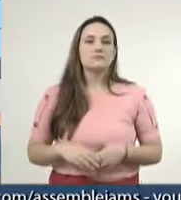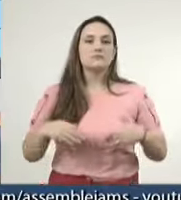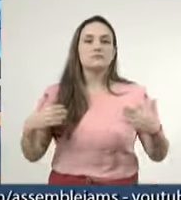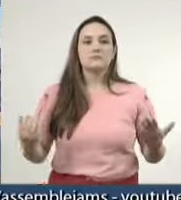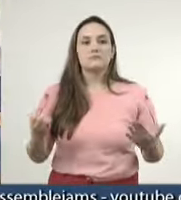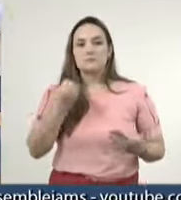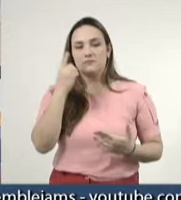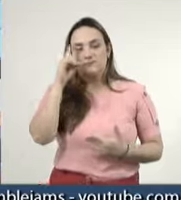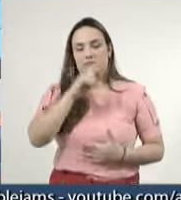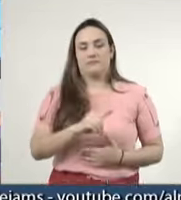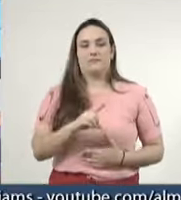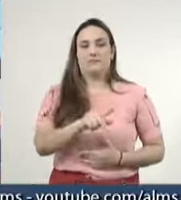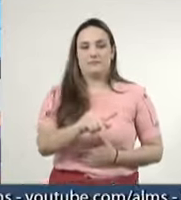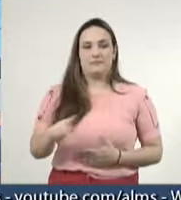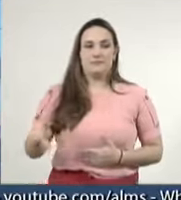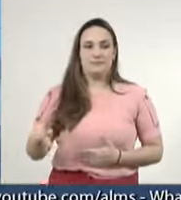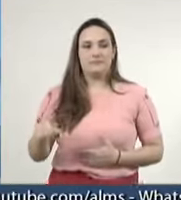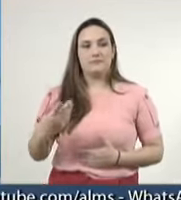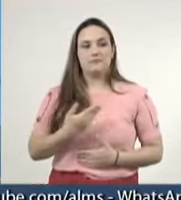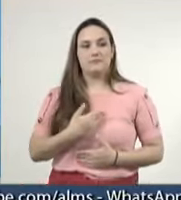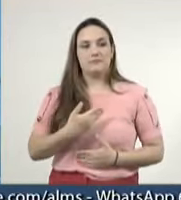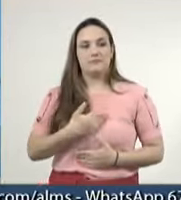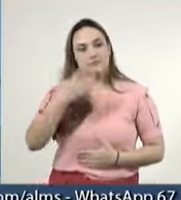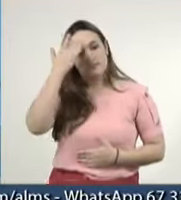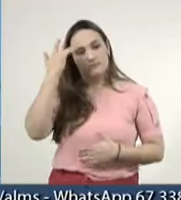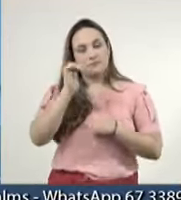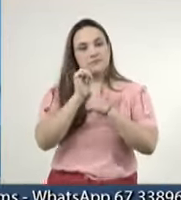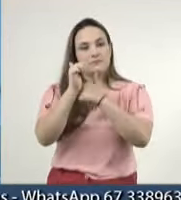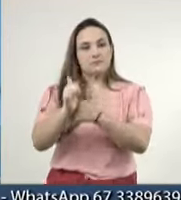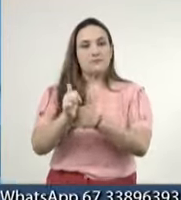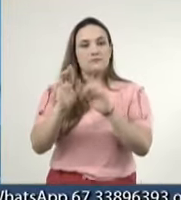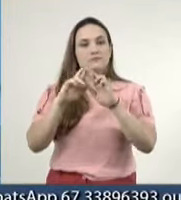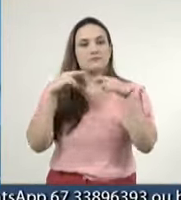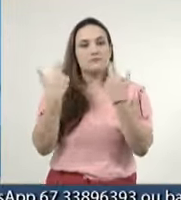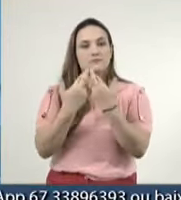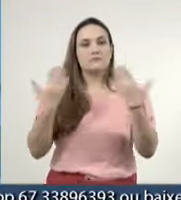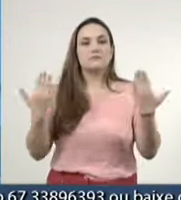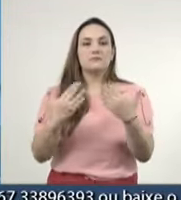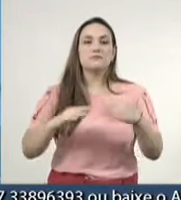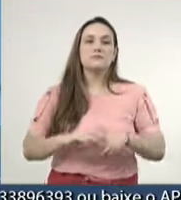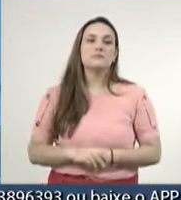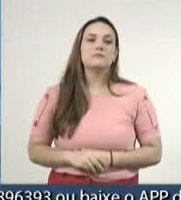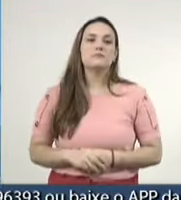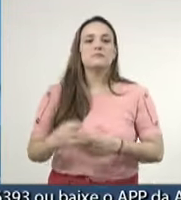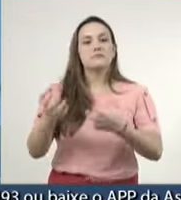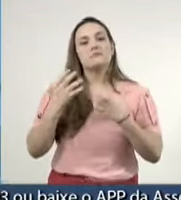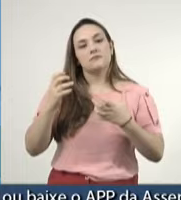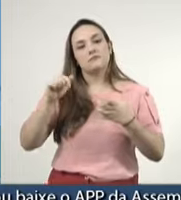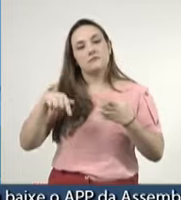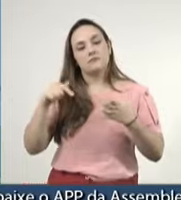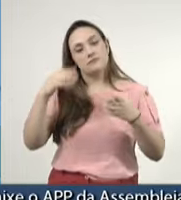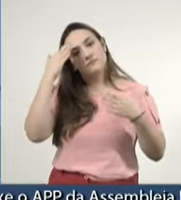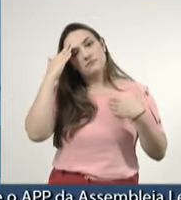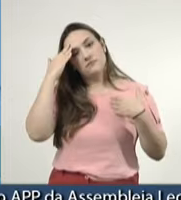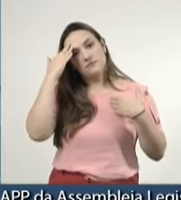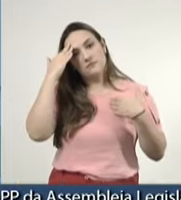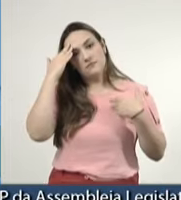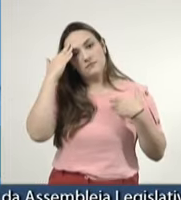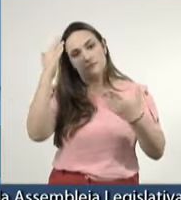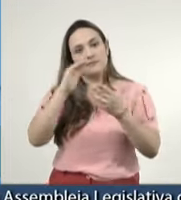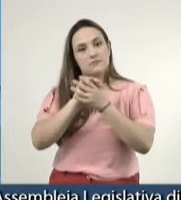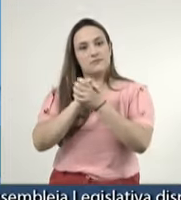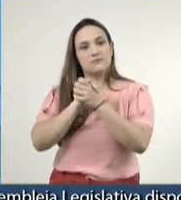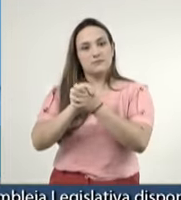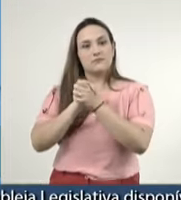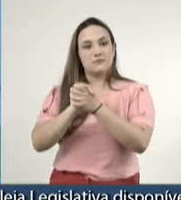Bom dia, presidente. Bom dia, nobres colegas, todos que acompanham a sessão de hoje. Quero aqui registrar os meus